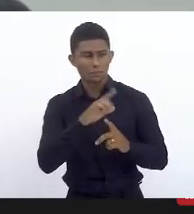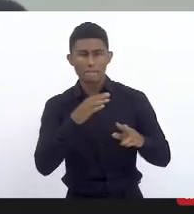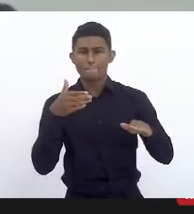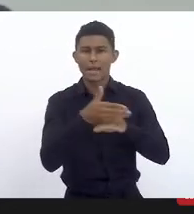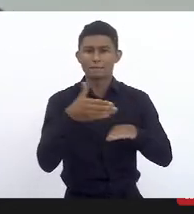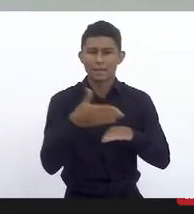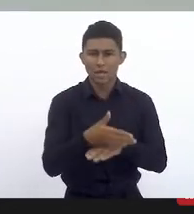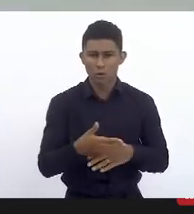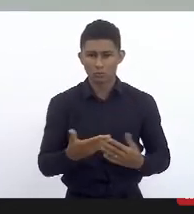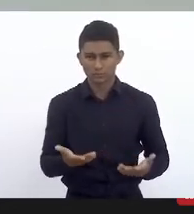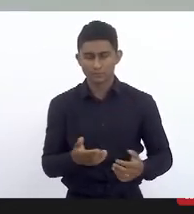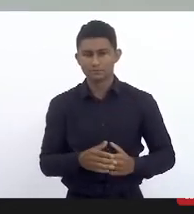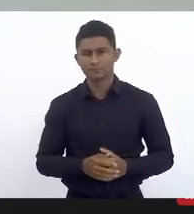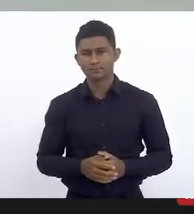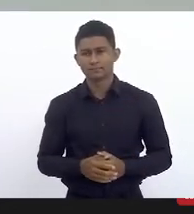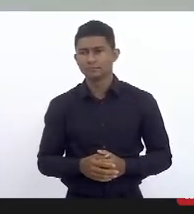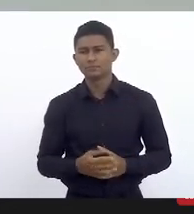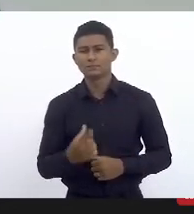Existe